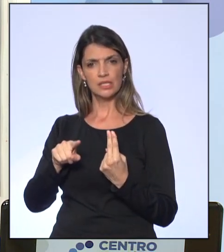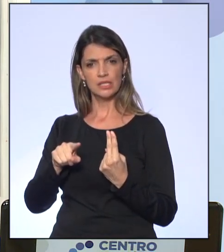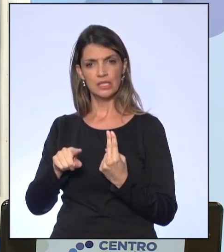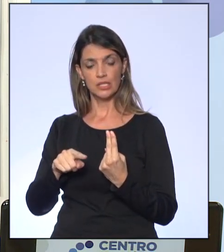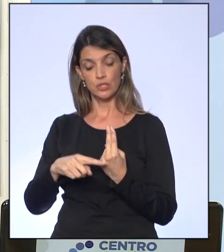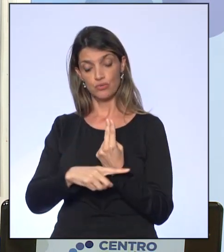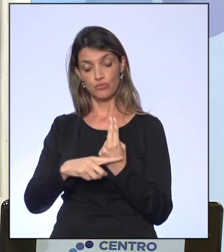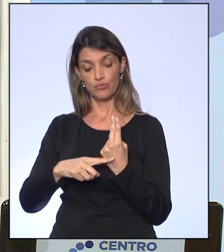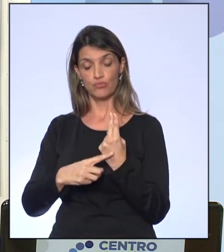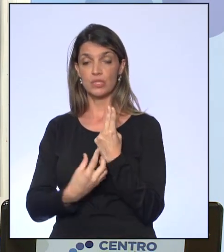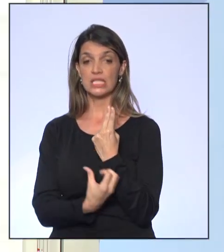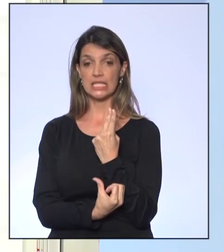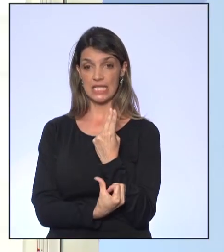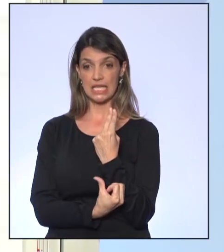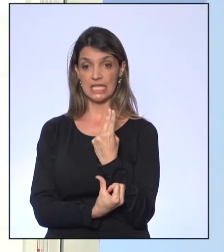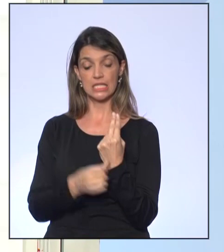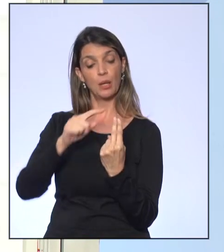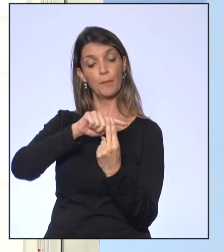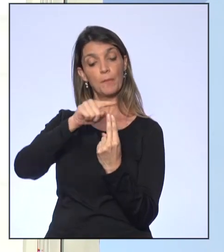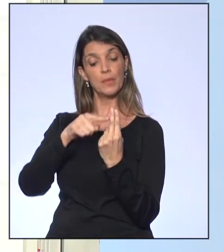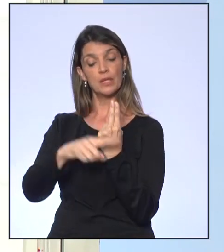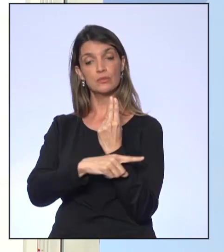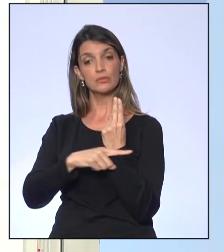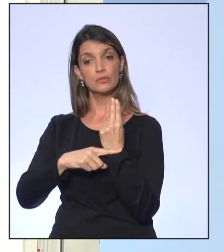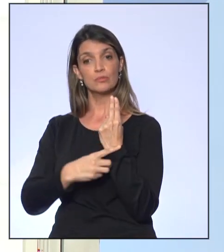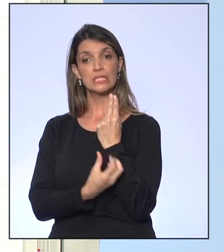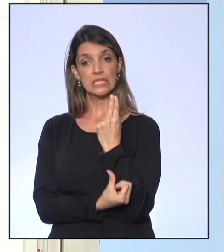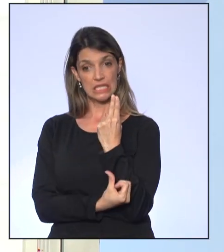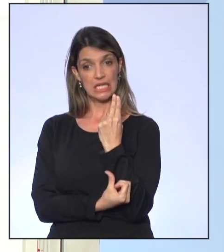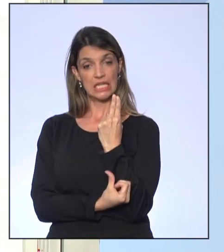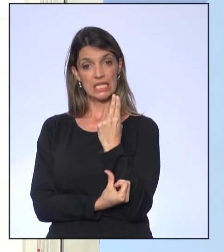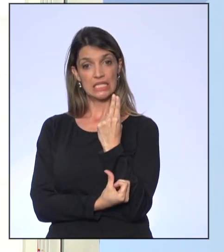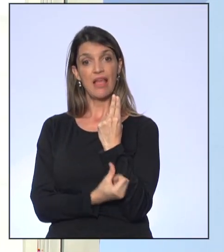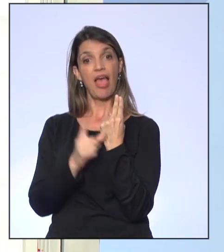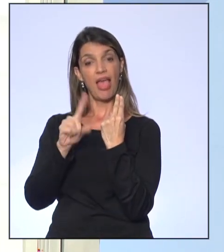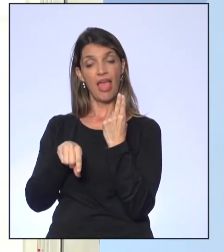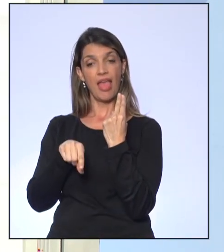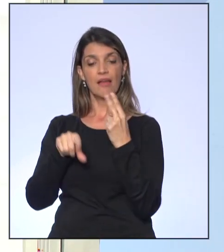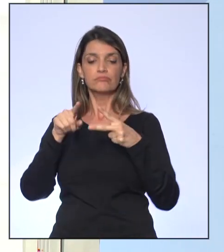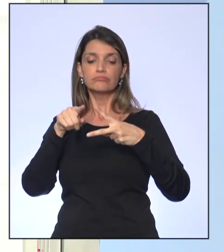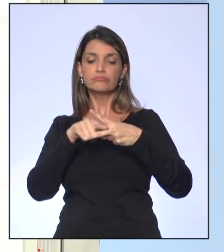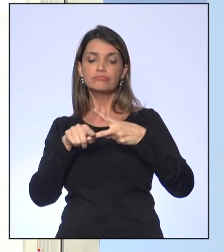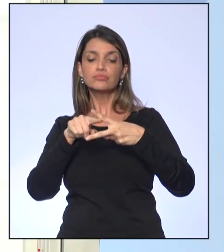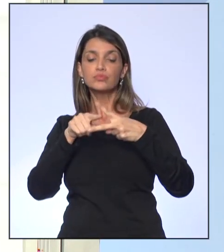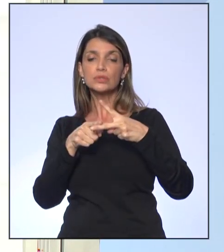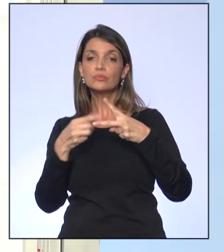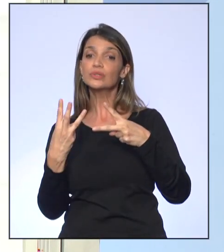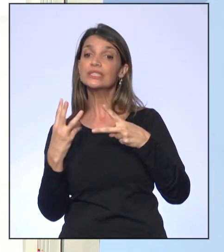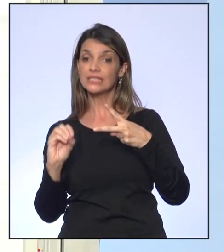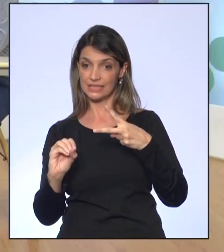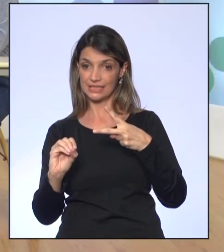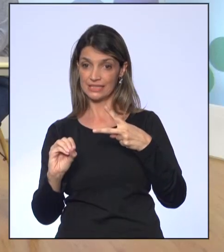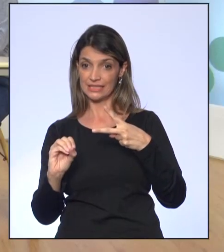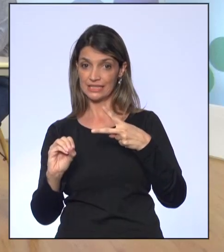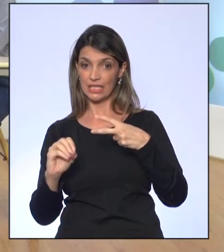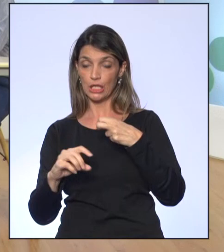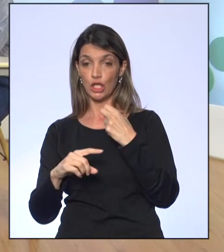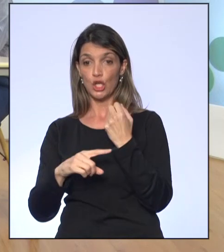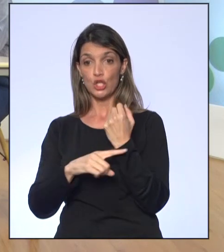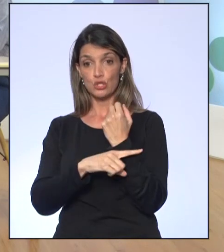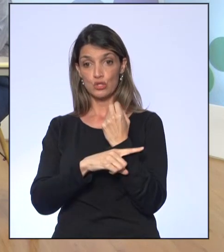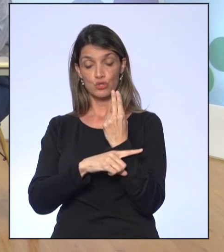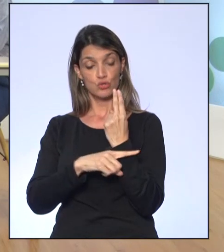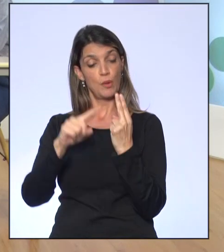6. π sobre 6 é o meu ângulo de 30 graus. π sobre 6 radiano. Isso mesmo,